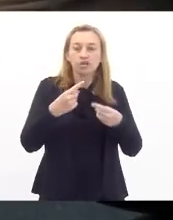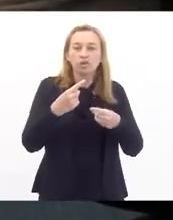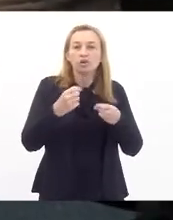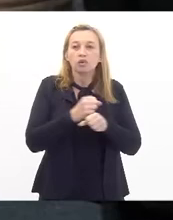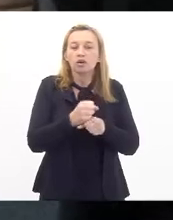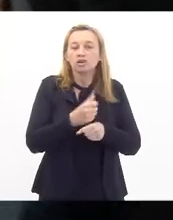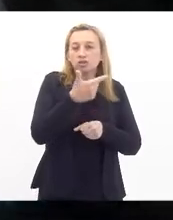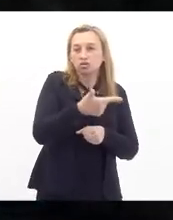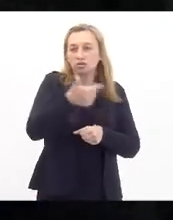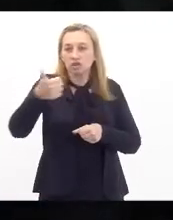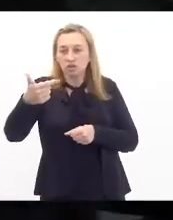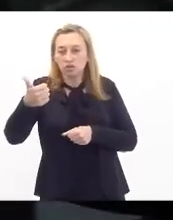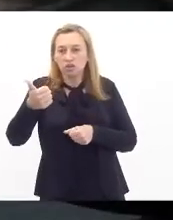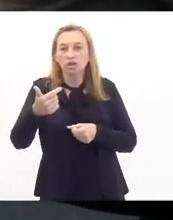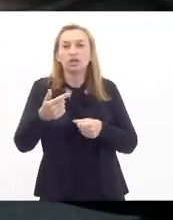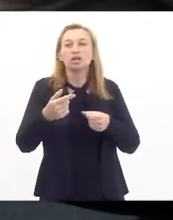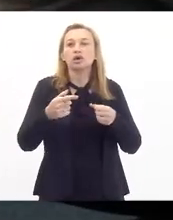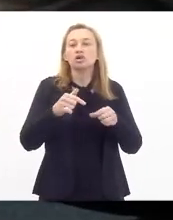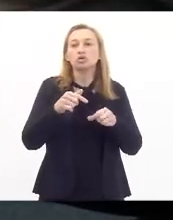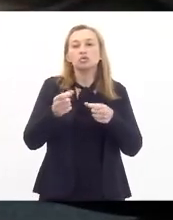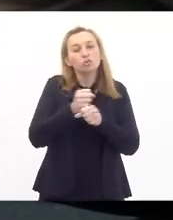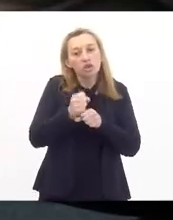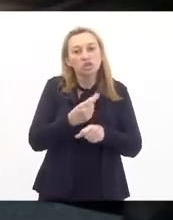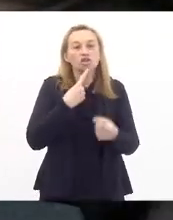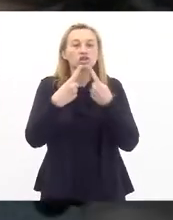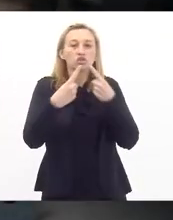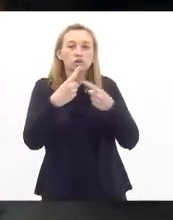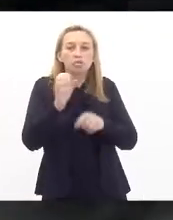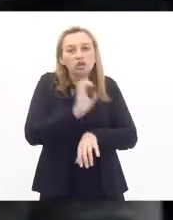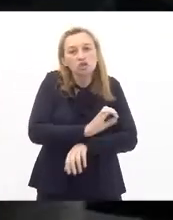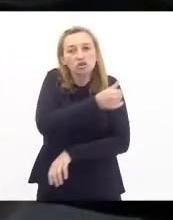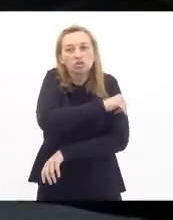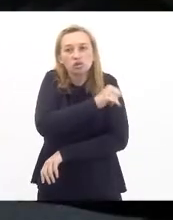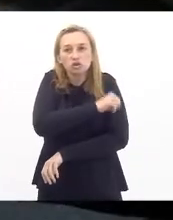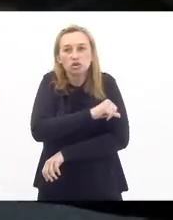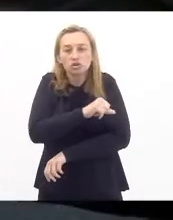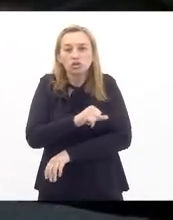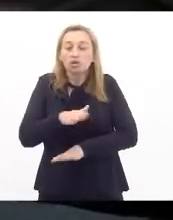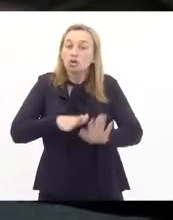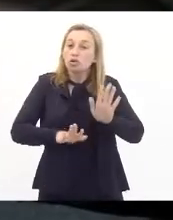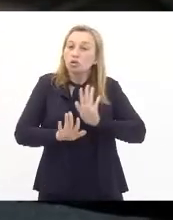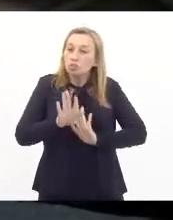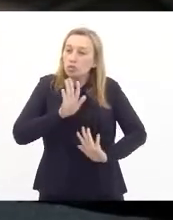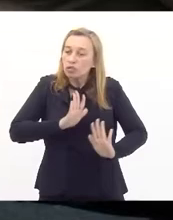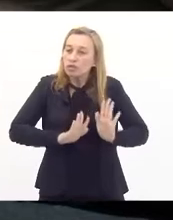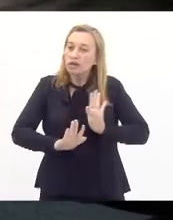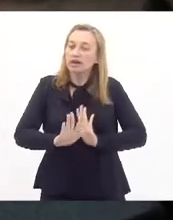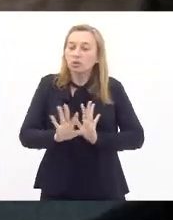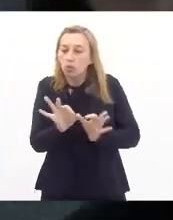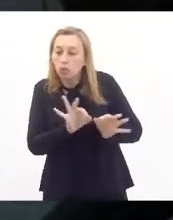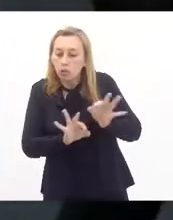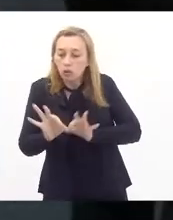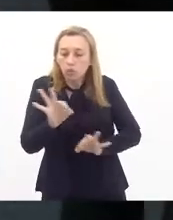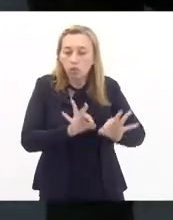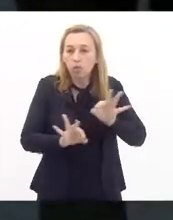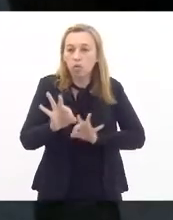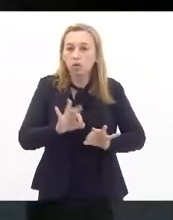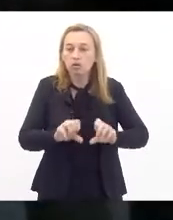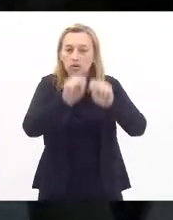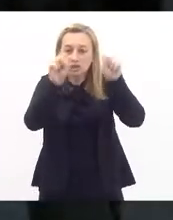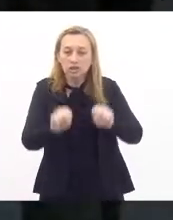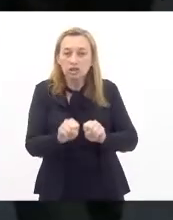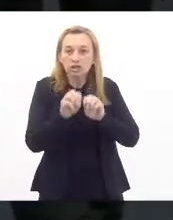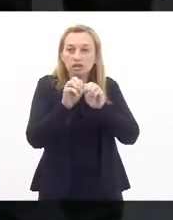2022 seja um ano de discussão para que o Estado do Rio de Janeiro de uma forma cuidadosa Organize o seu sistema